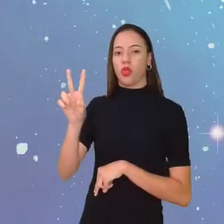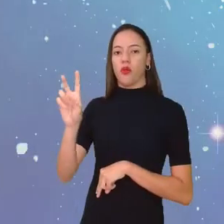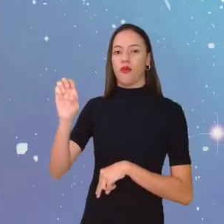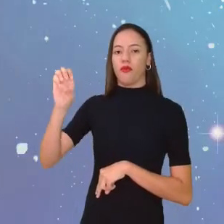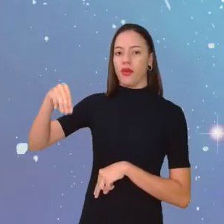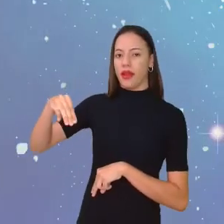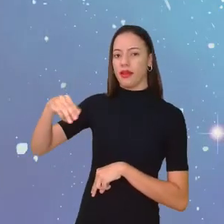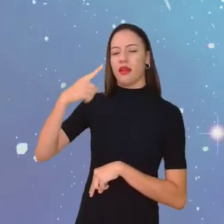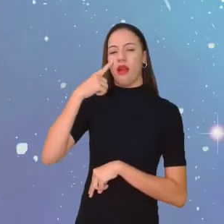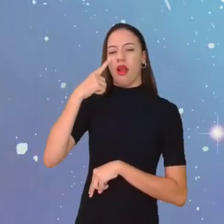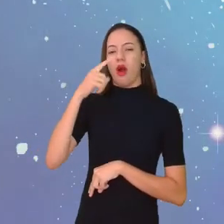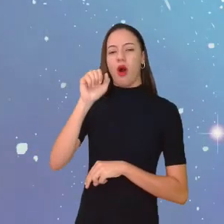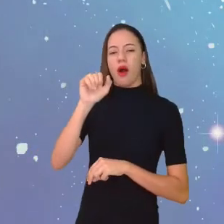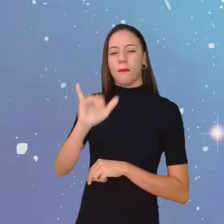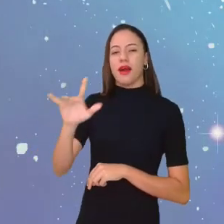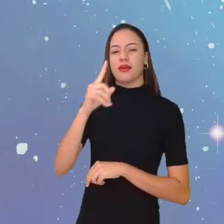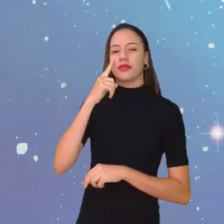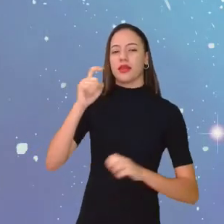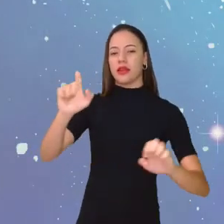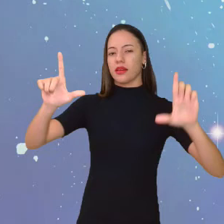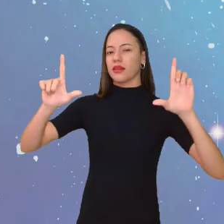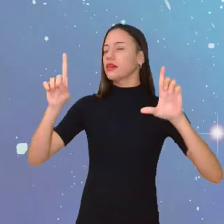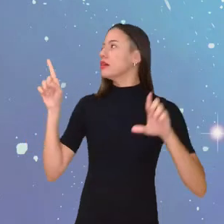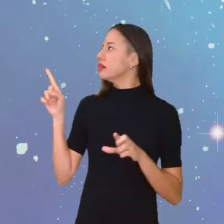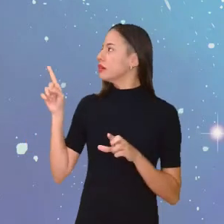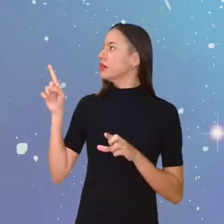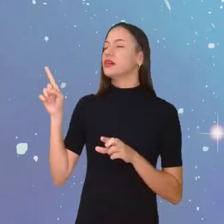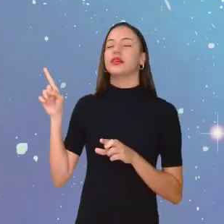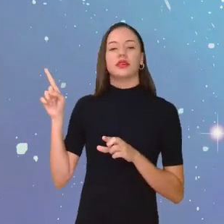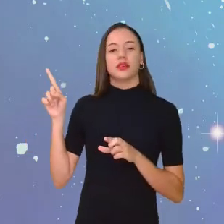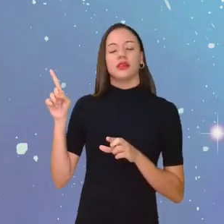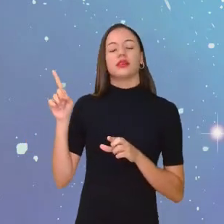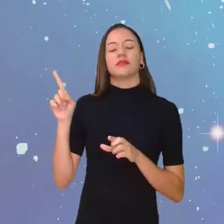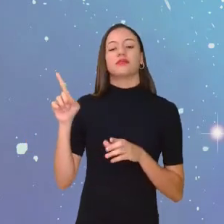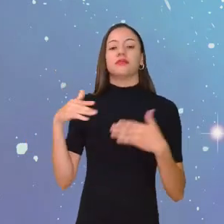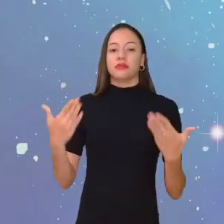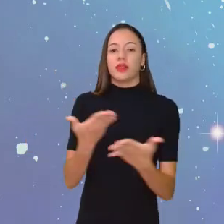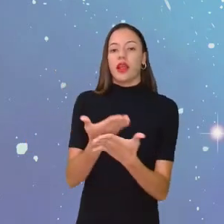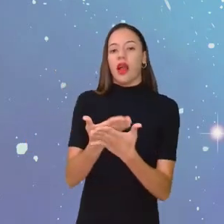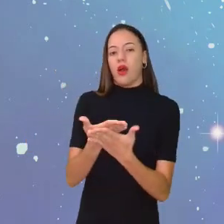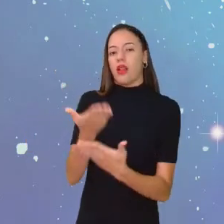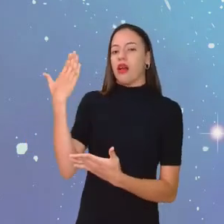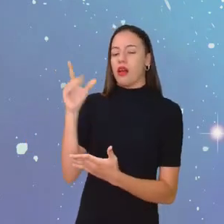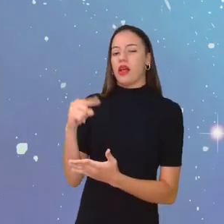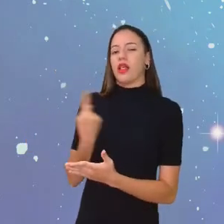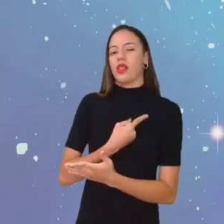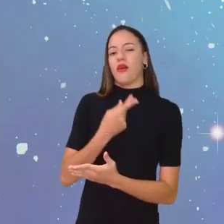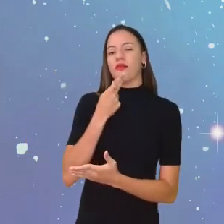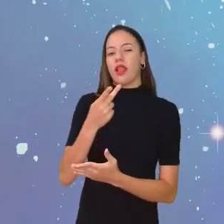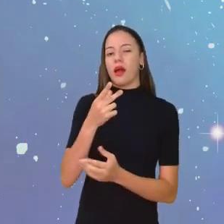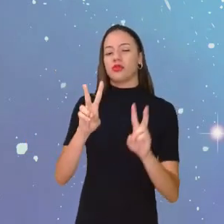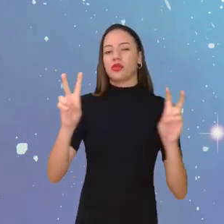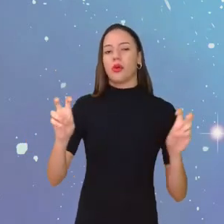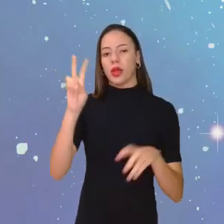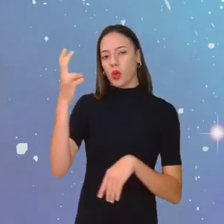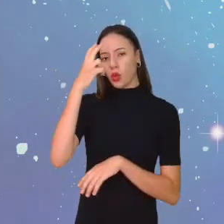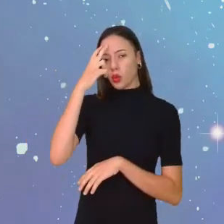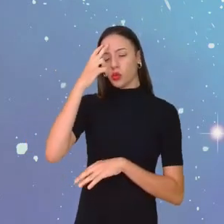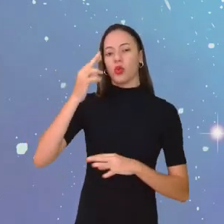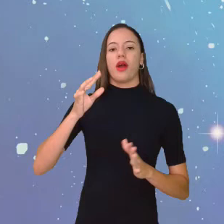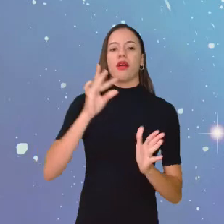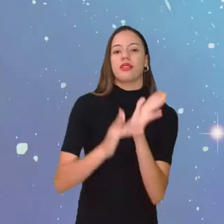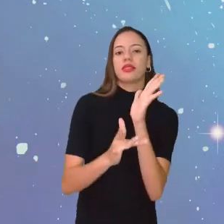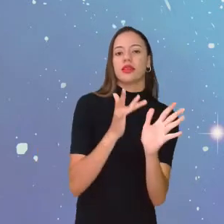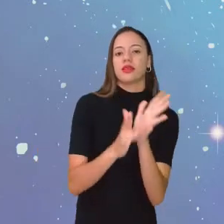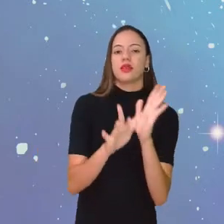preparou basicamente o seguinte, né? Então, como a gente já tratou em outras aulas dessa coisa da cultura digital, né, Carla, onde a gente